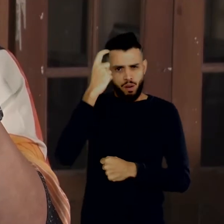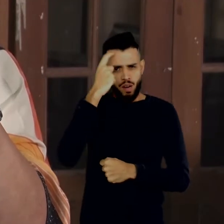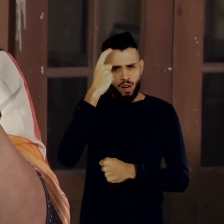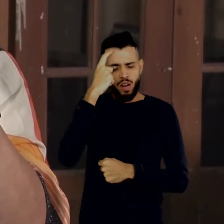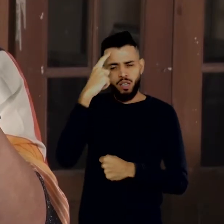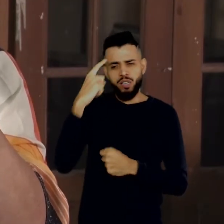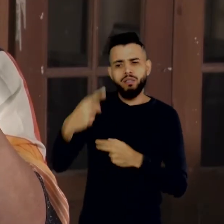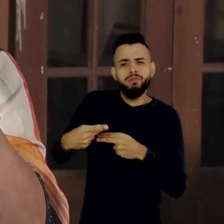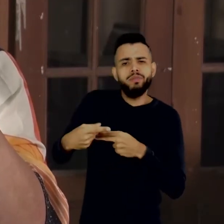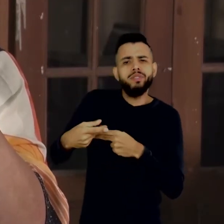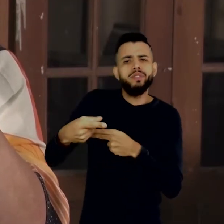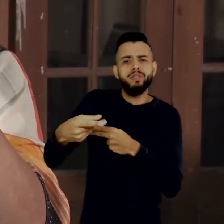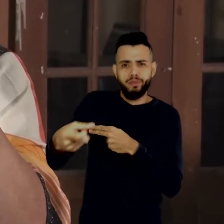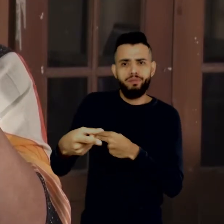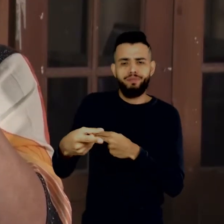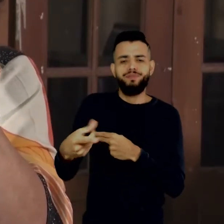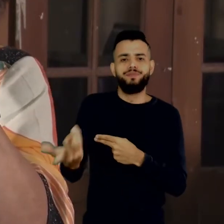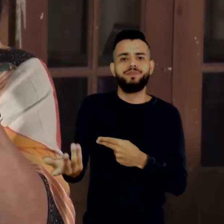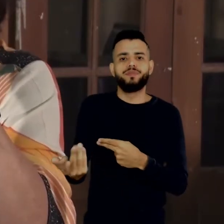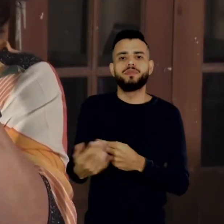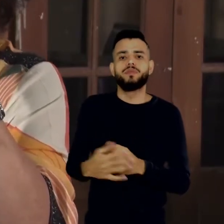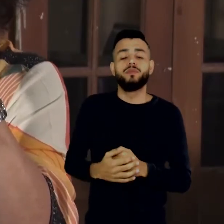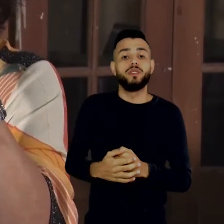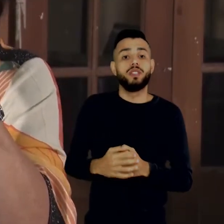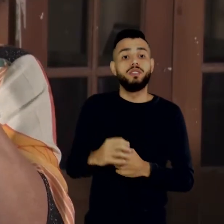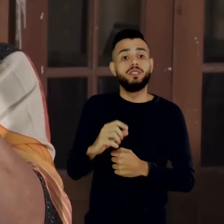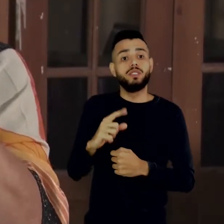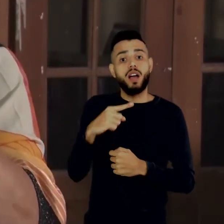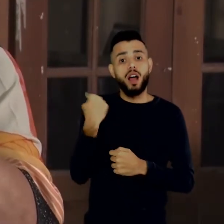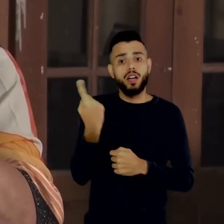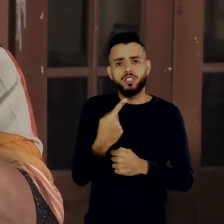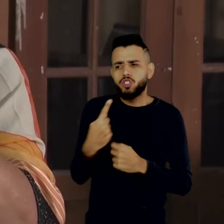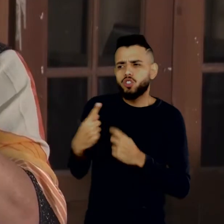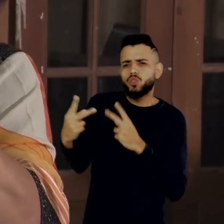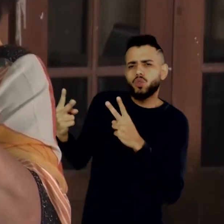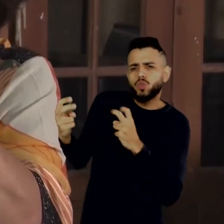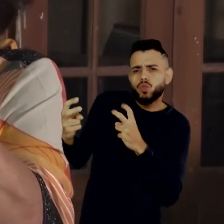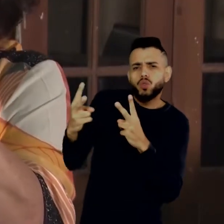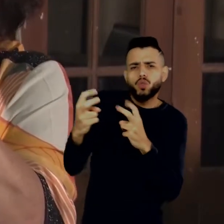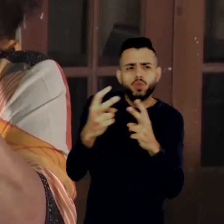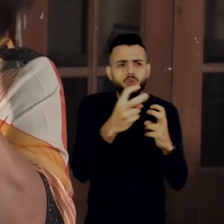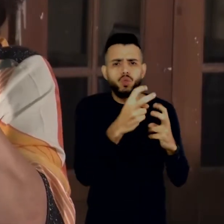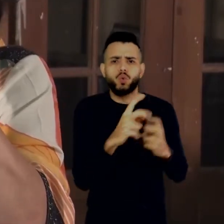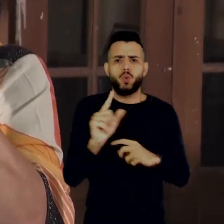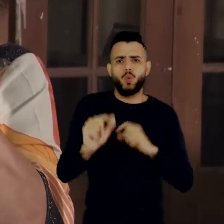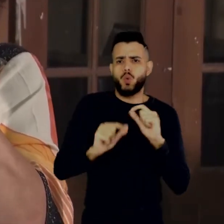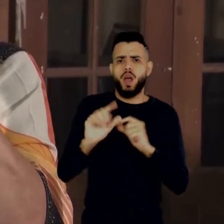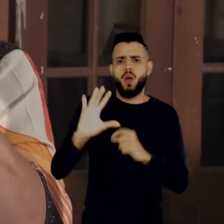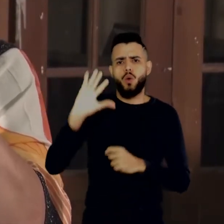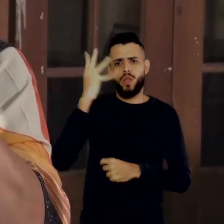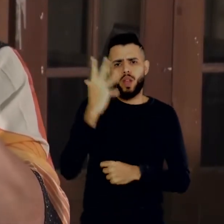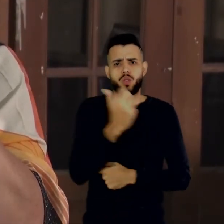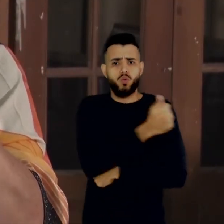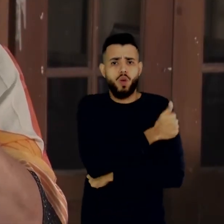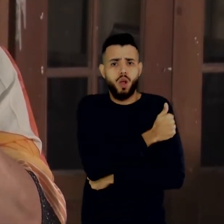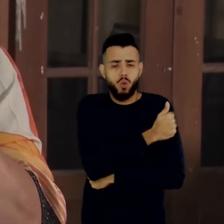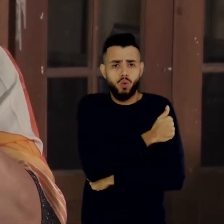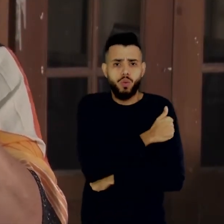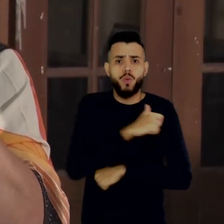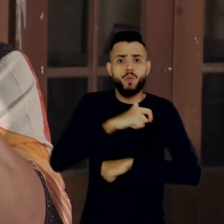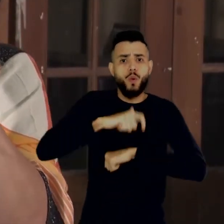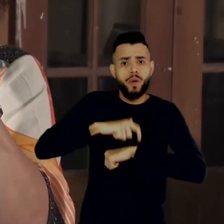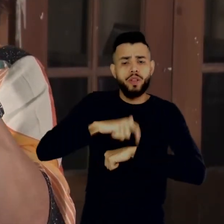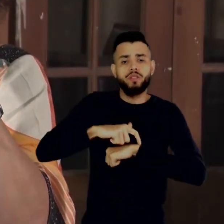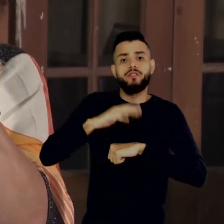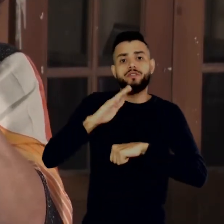vista longitudinal, do ponto de vista de observar, né, o que acontece com o estudante do momento que ele faz